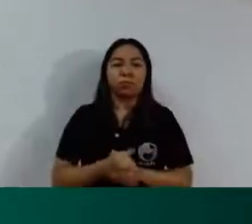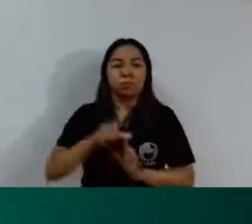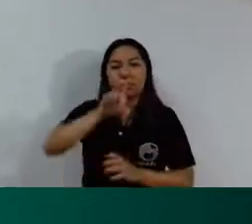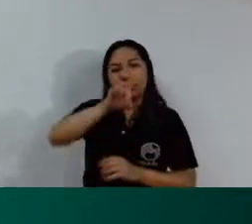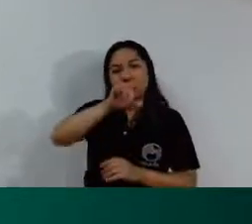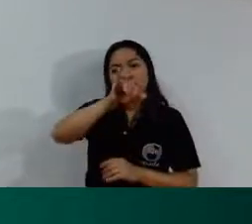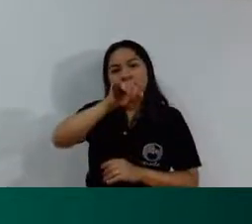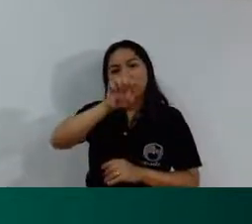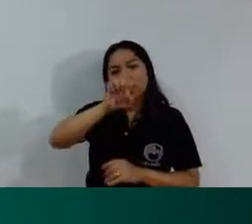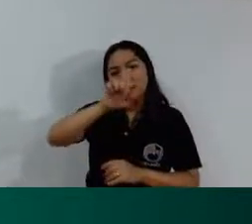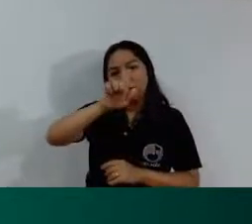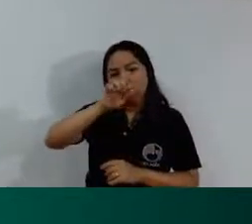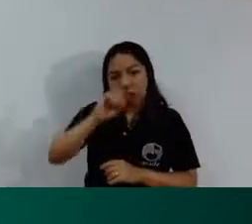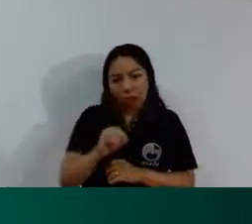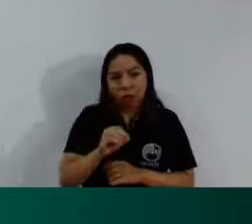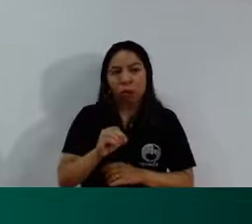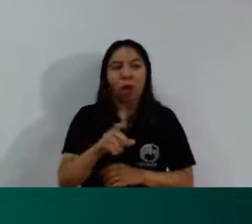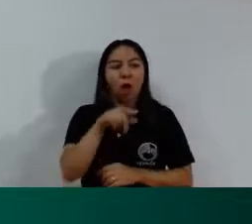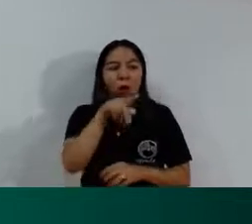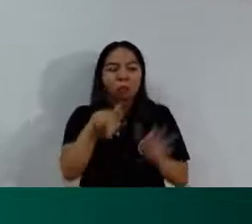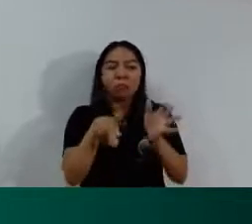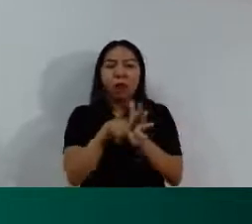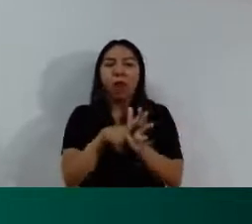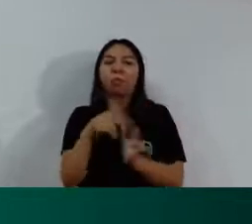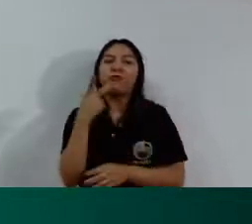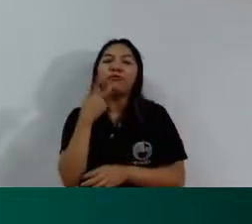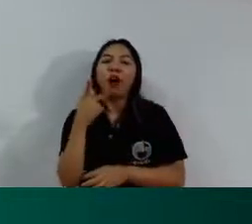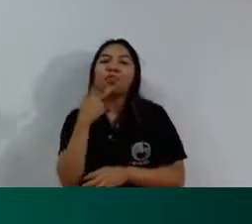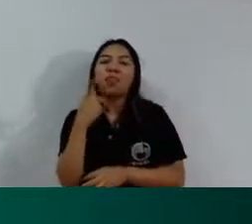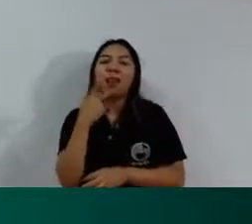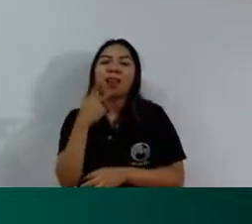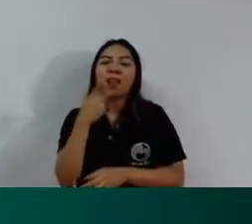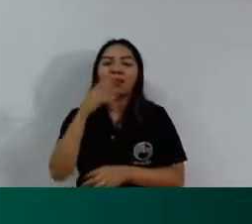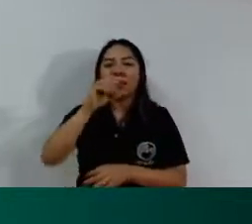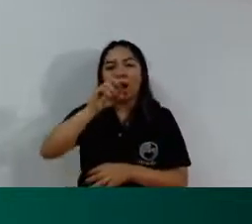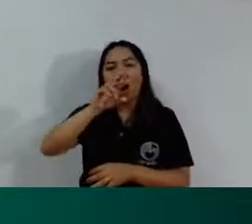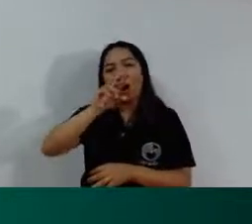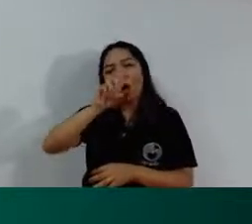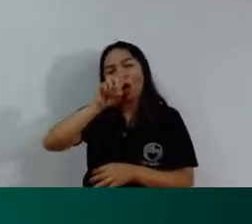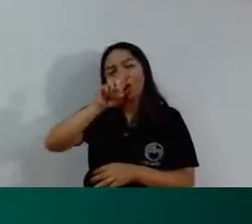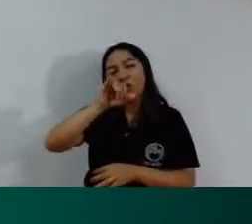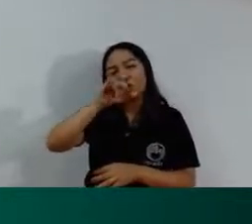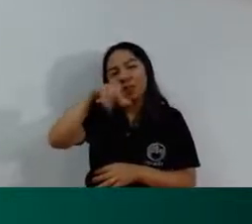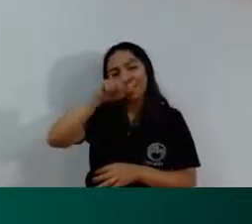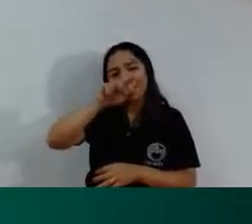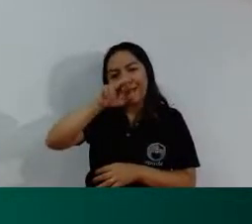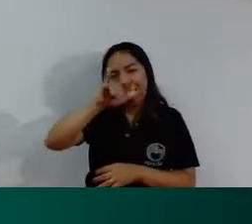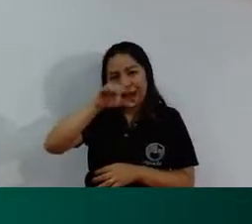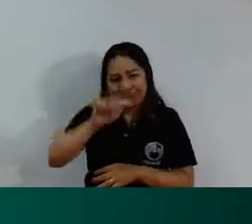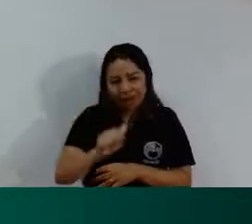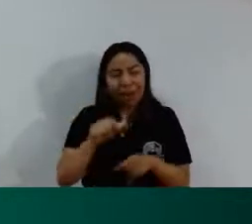Diego Jovino do Fortaleza ordinária e o Léo suricate do suricate seboso é